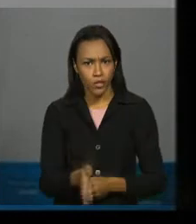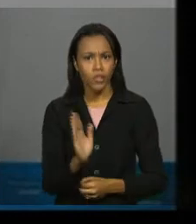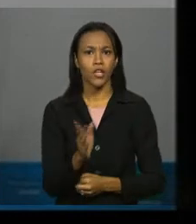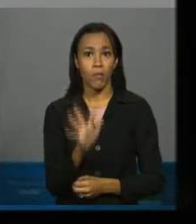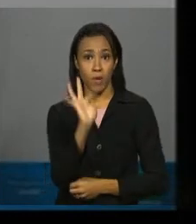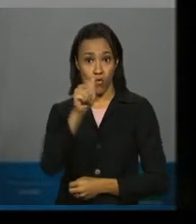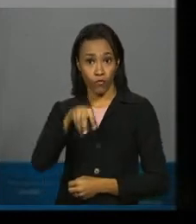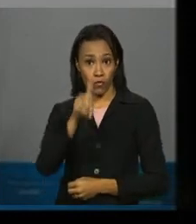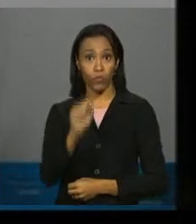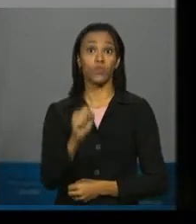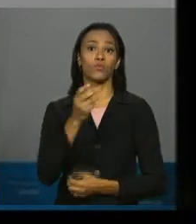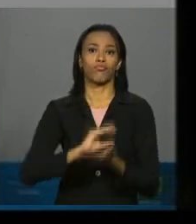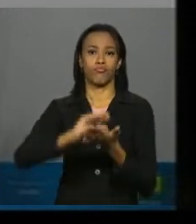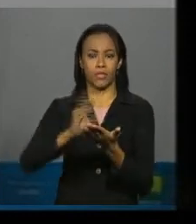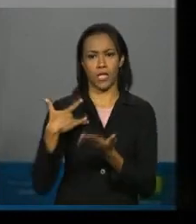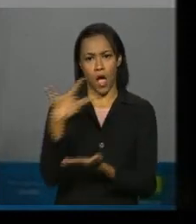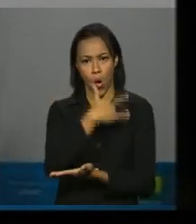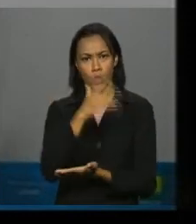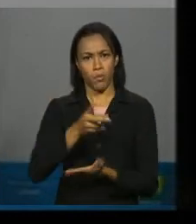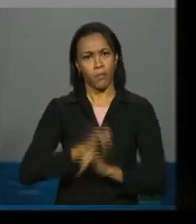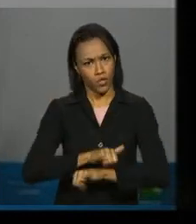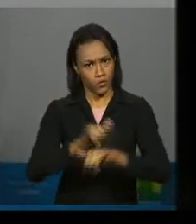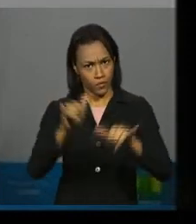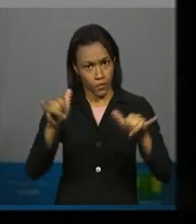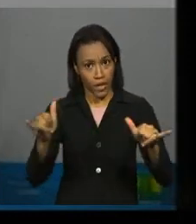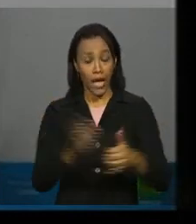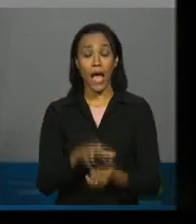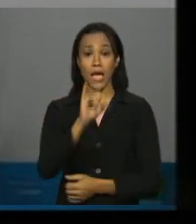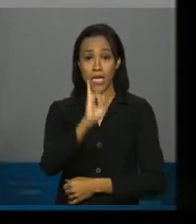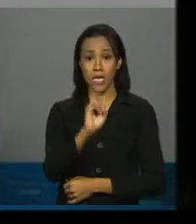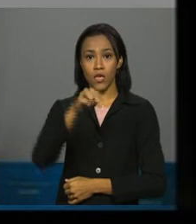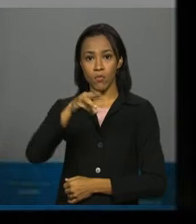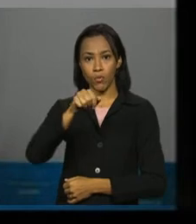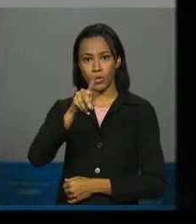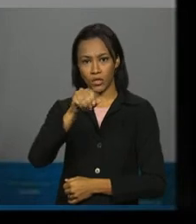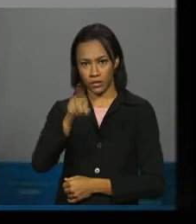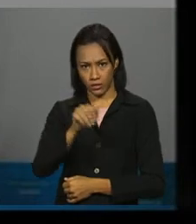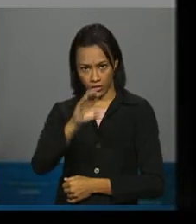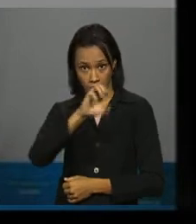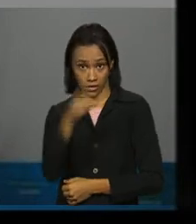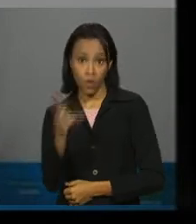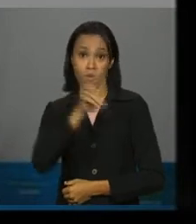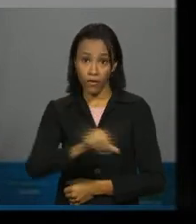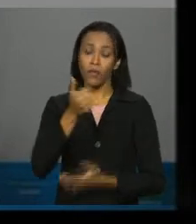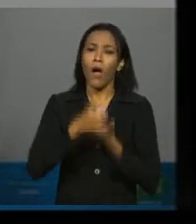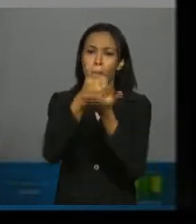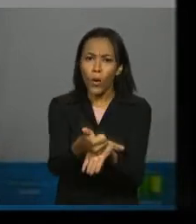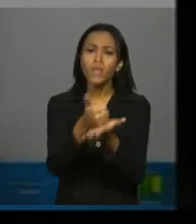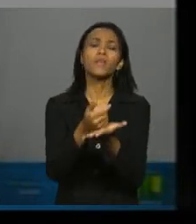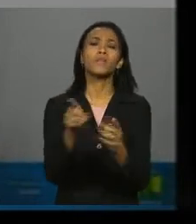de saúde para que possa financiar as ações de imunização É nesse recurso está apoiando